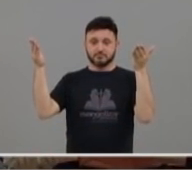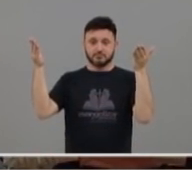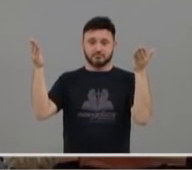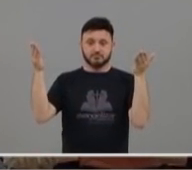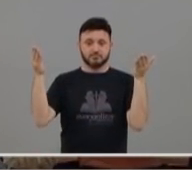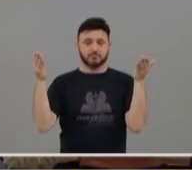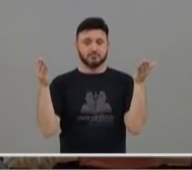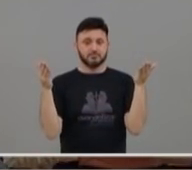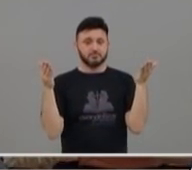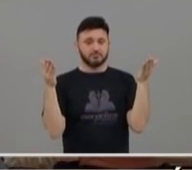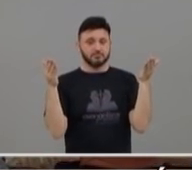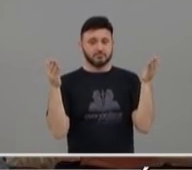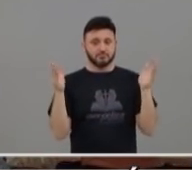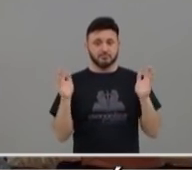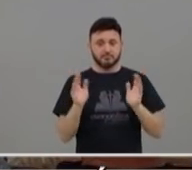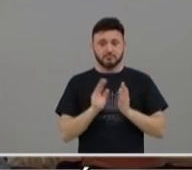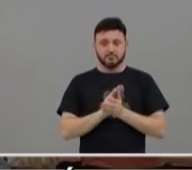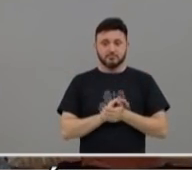Shindalakandaye